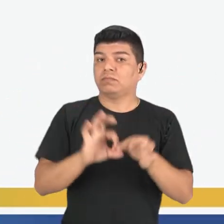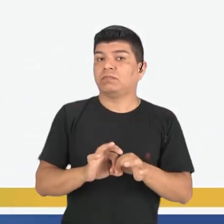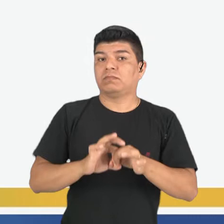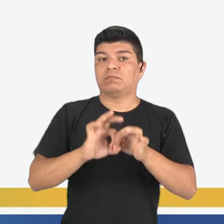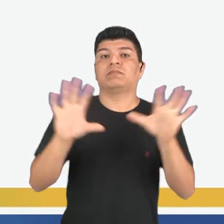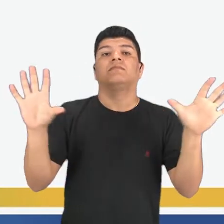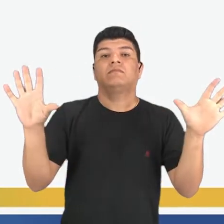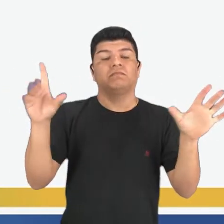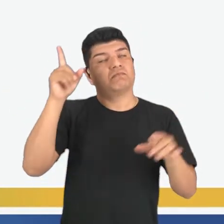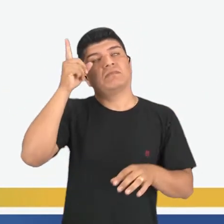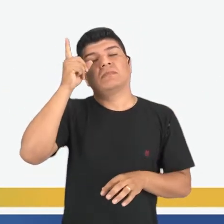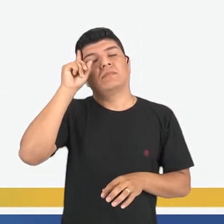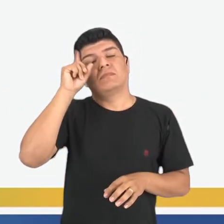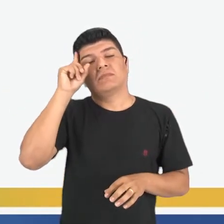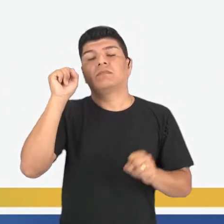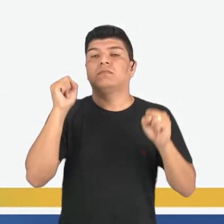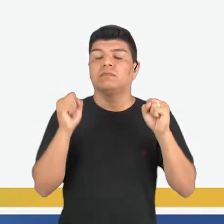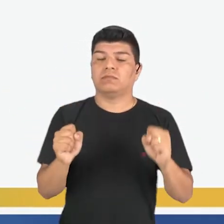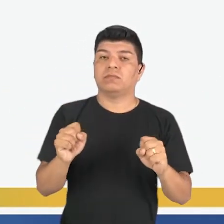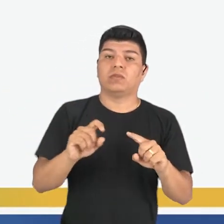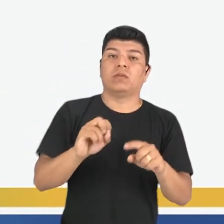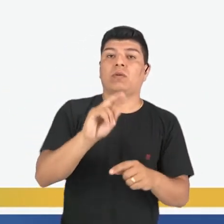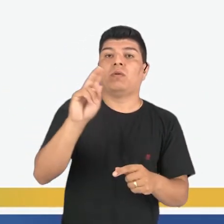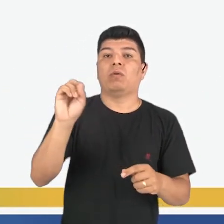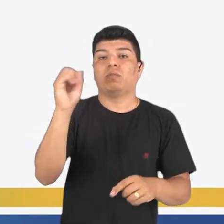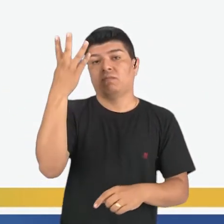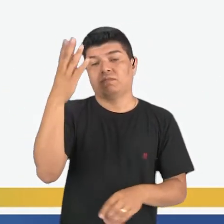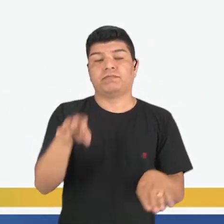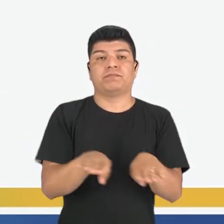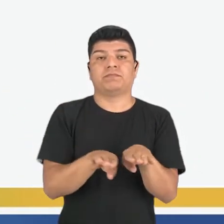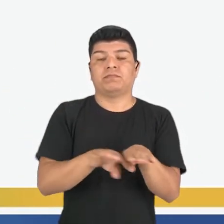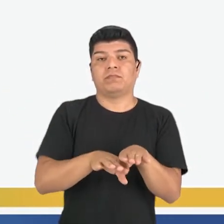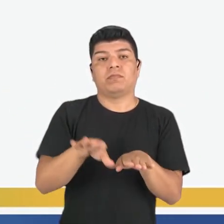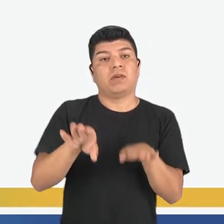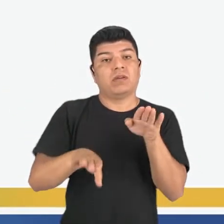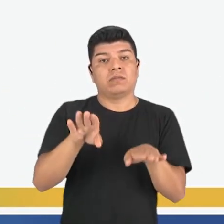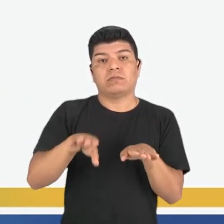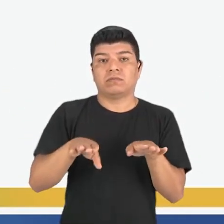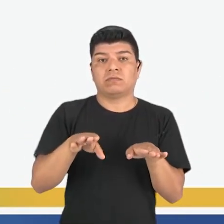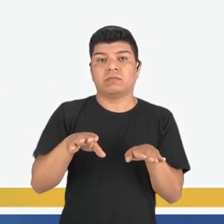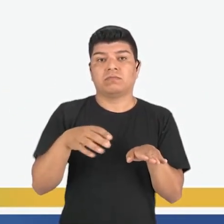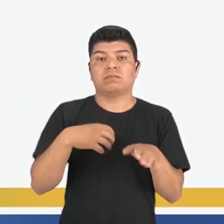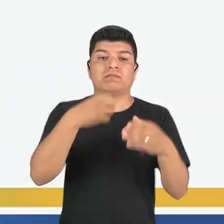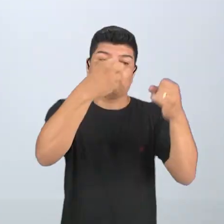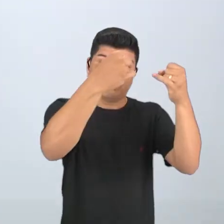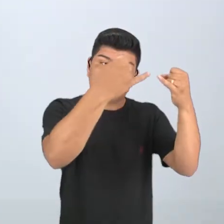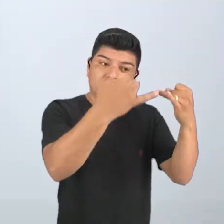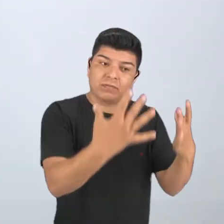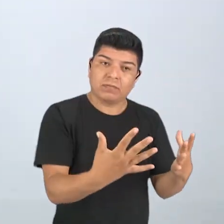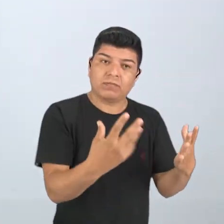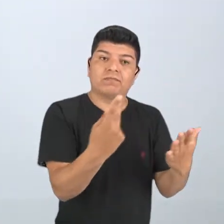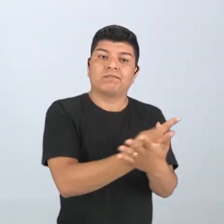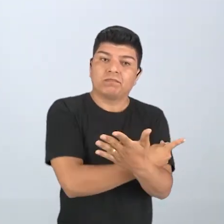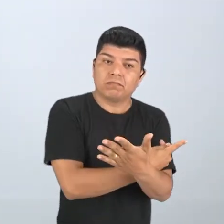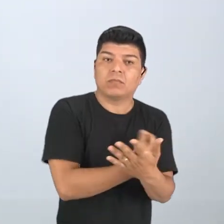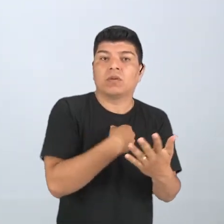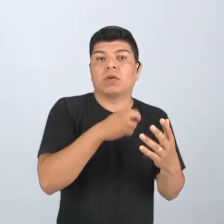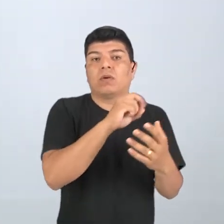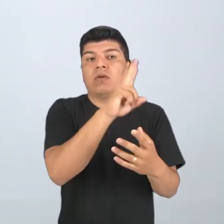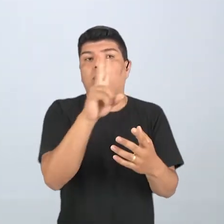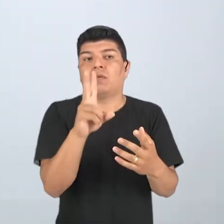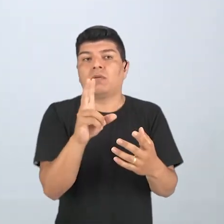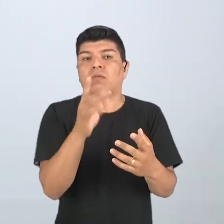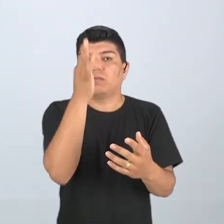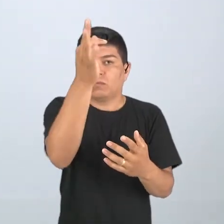Sejam fatos do cotidiano a acontecimentos. Geralmente você vai falar, relatar uma coisa que aconteceu, ou algo que você quer